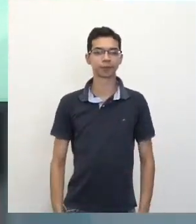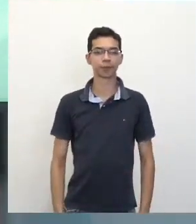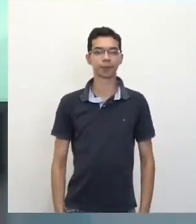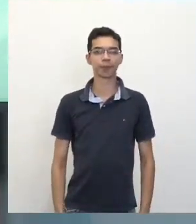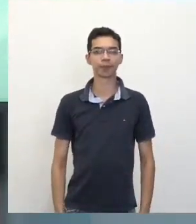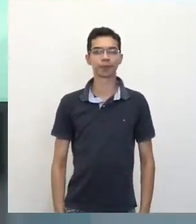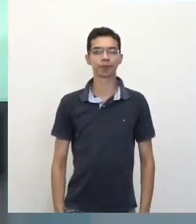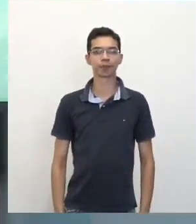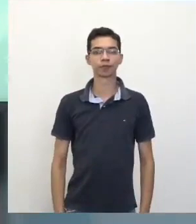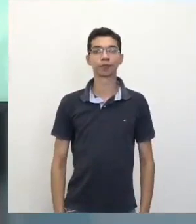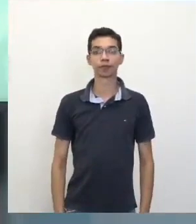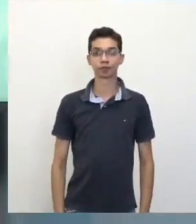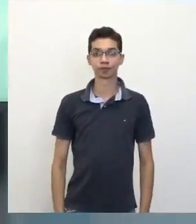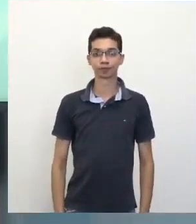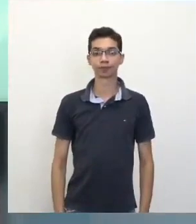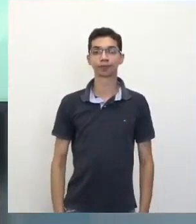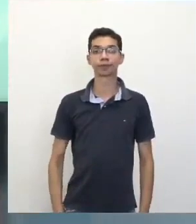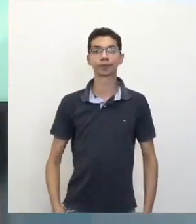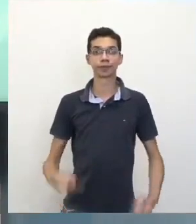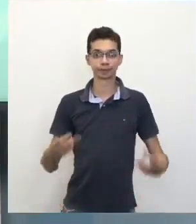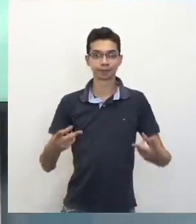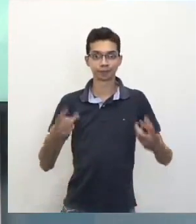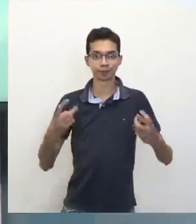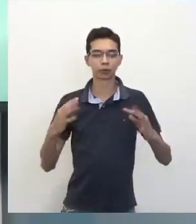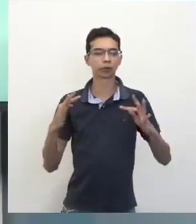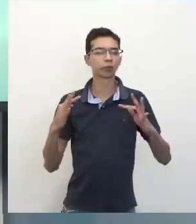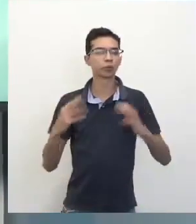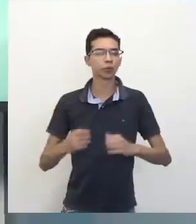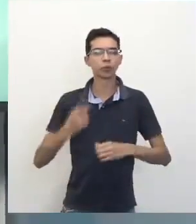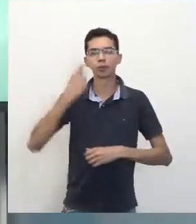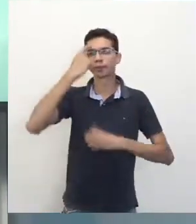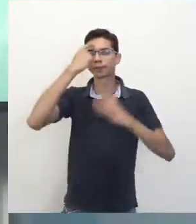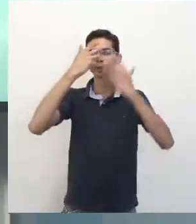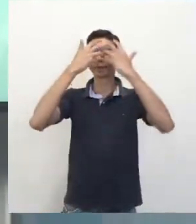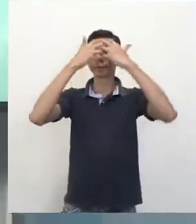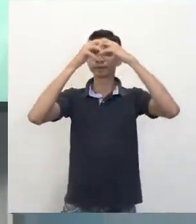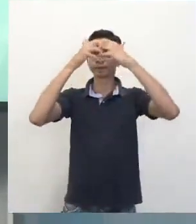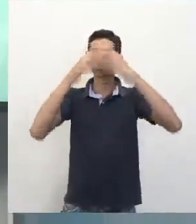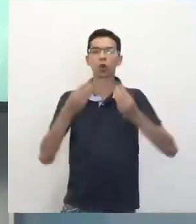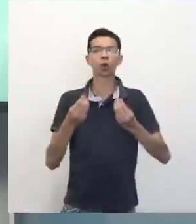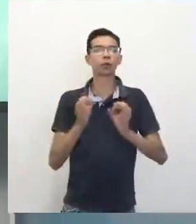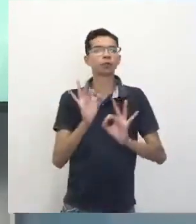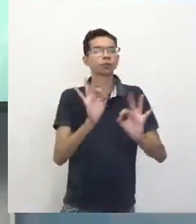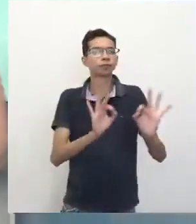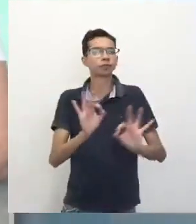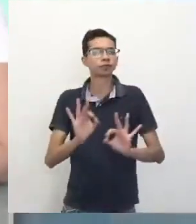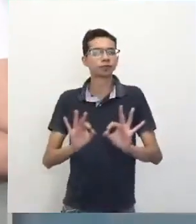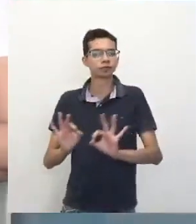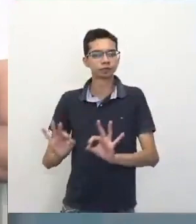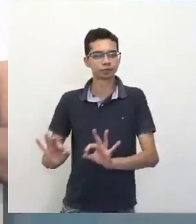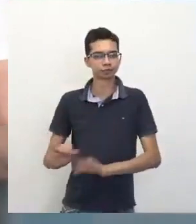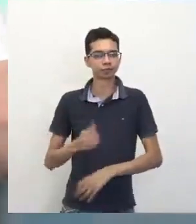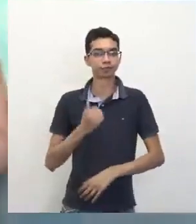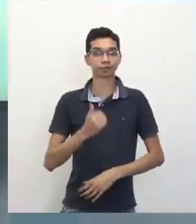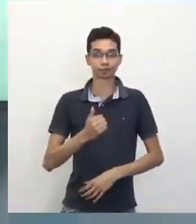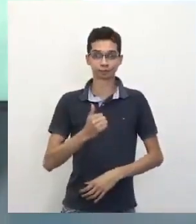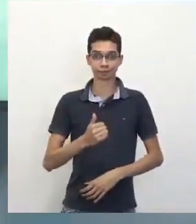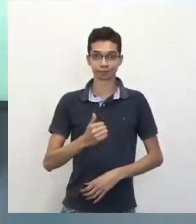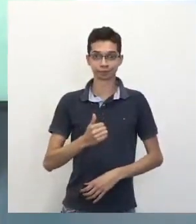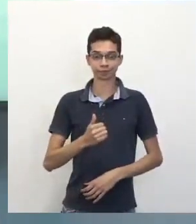de encontro aos anseios dele? Olha só, tudo isso eu vou pensar quando eu vou definir esses objetivos gerais específicos,